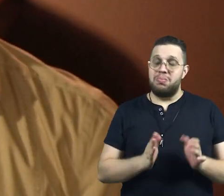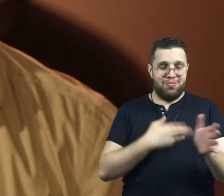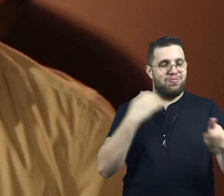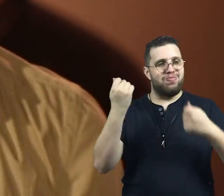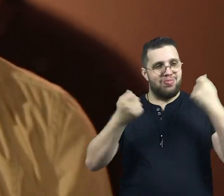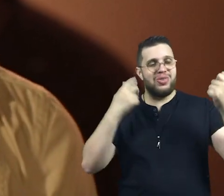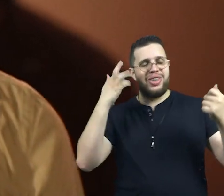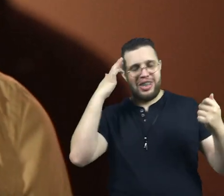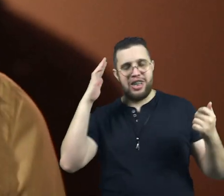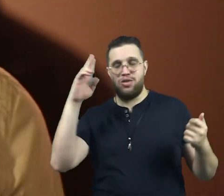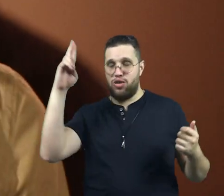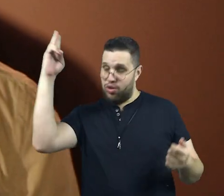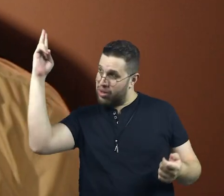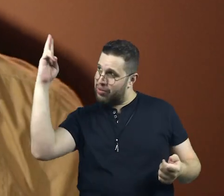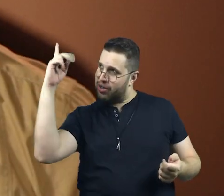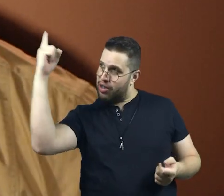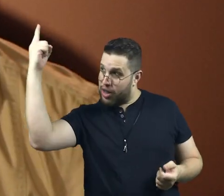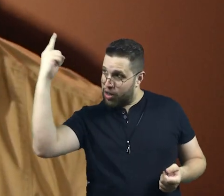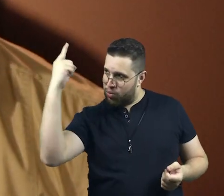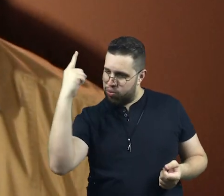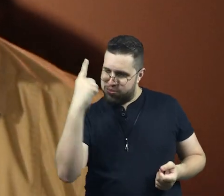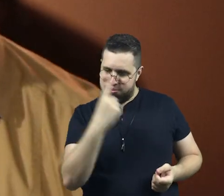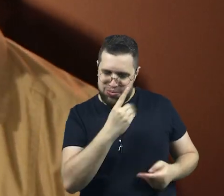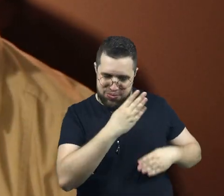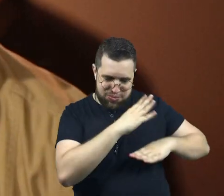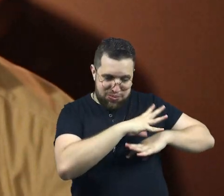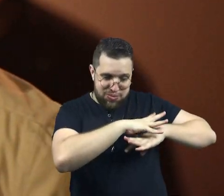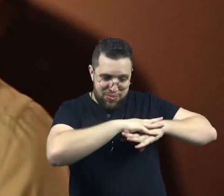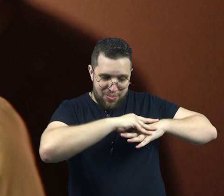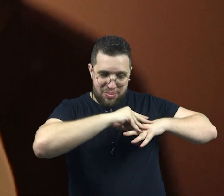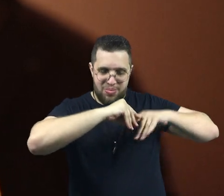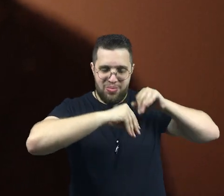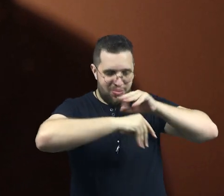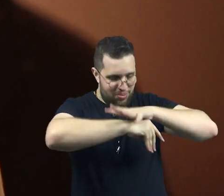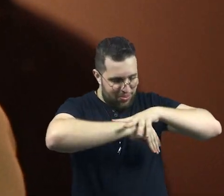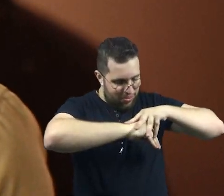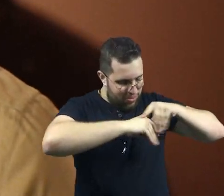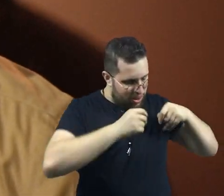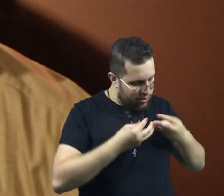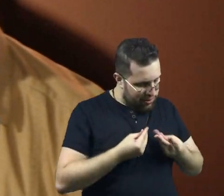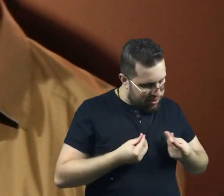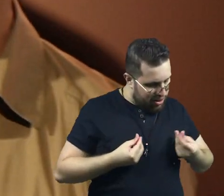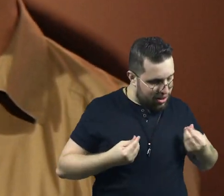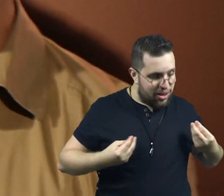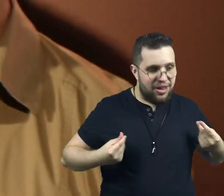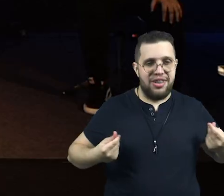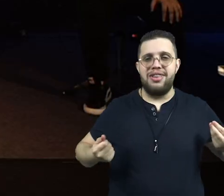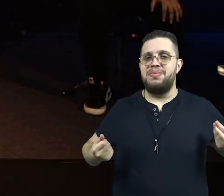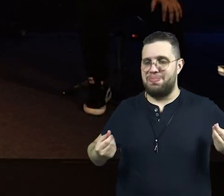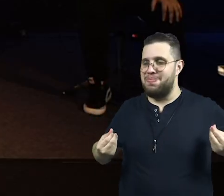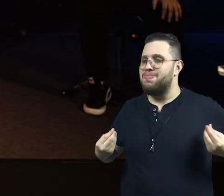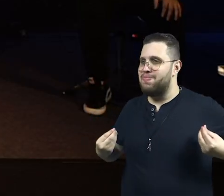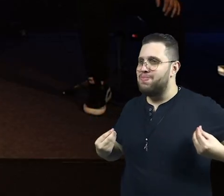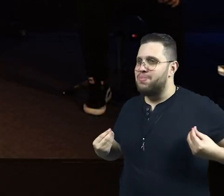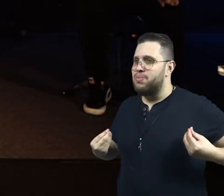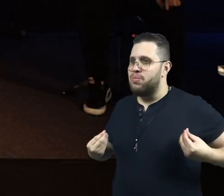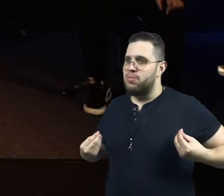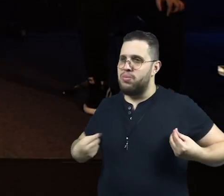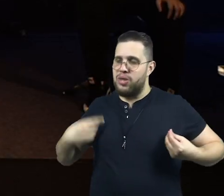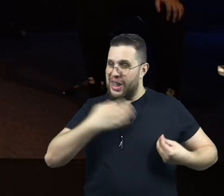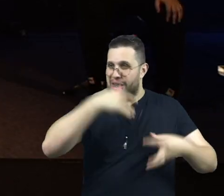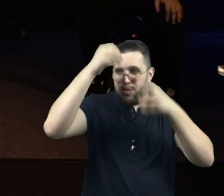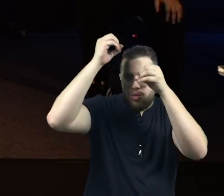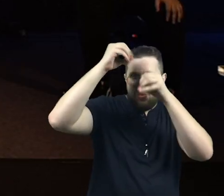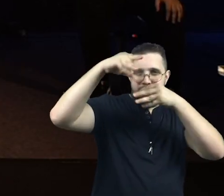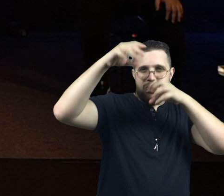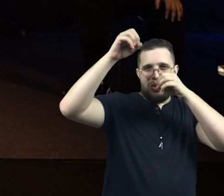Senhor está dizendo, eu mesmo estou vindo para curar. Eu mesmo estou vindo aqui para sarar cada um de vocês. E eu estou